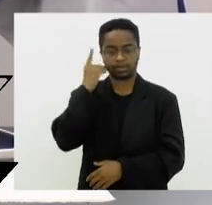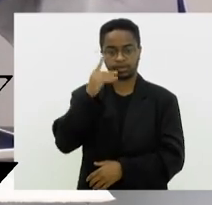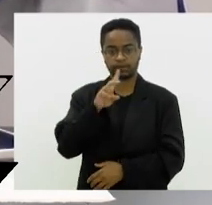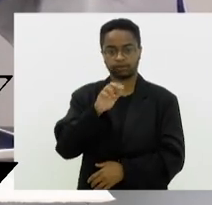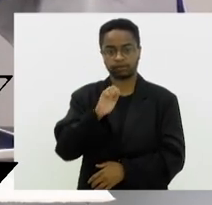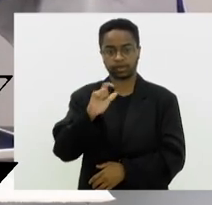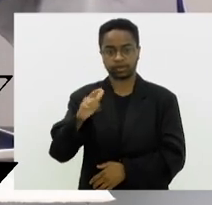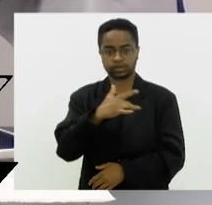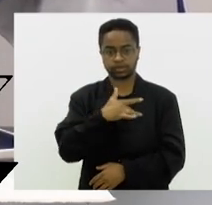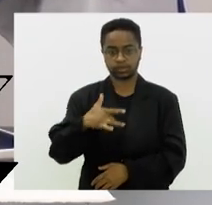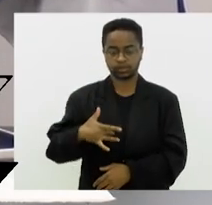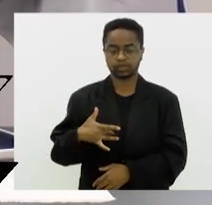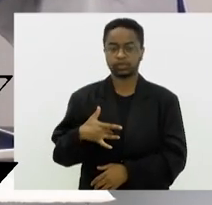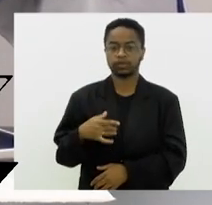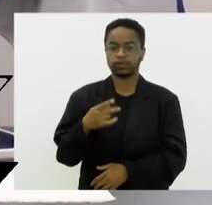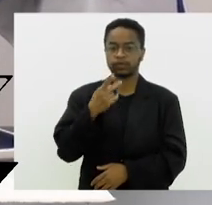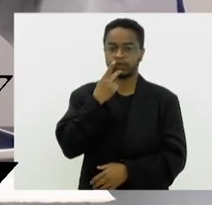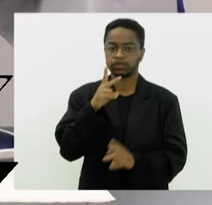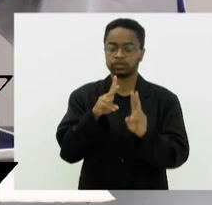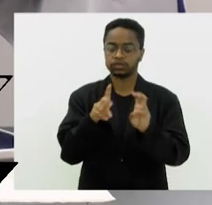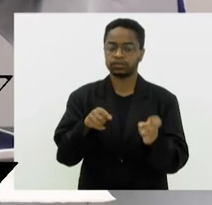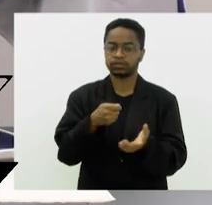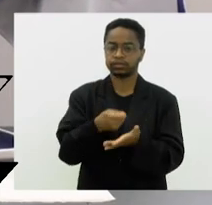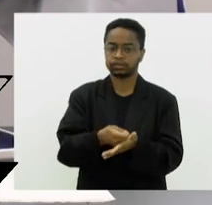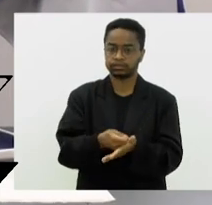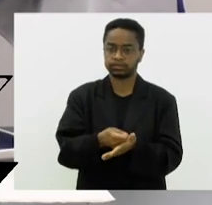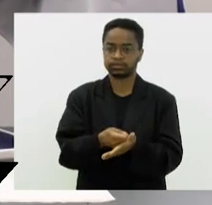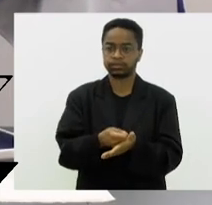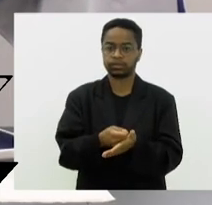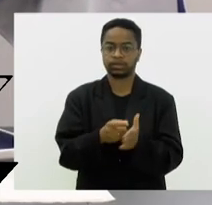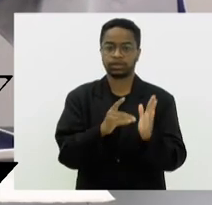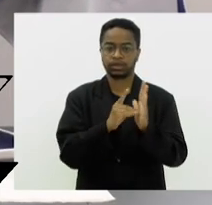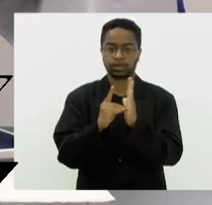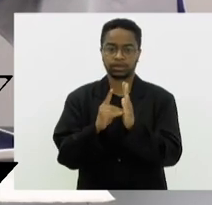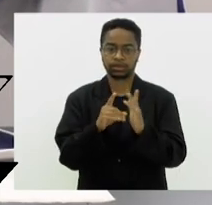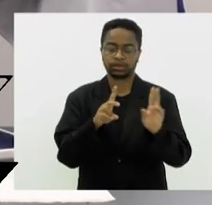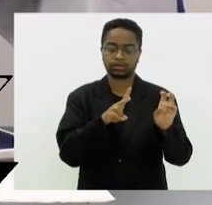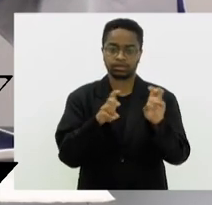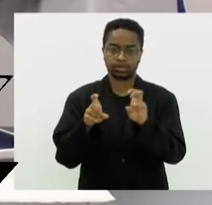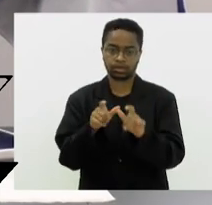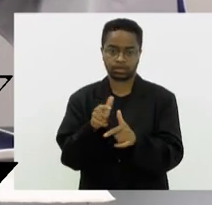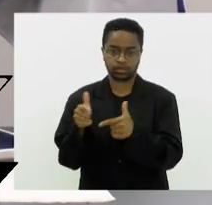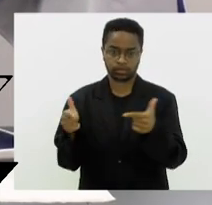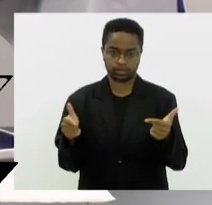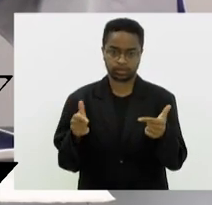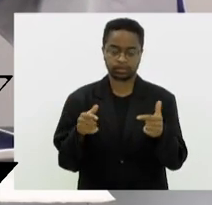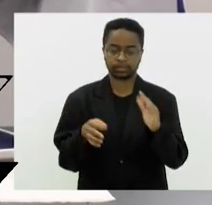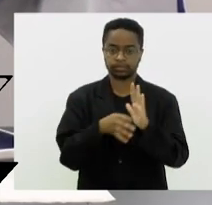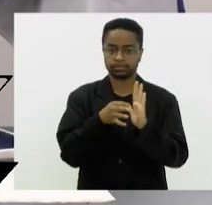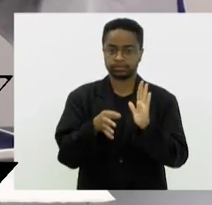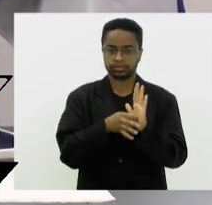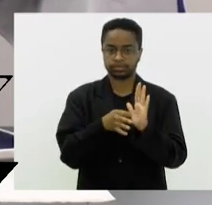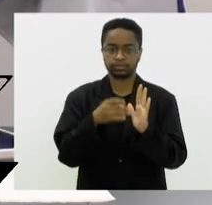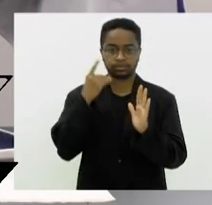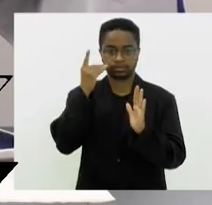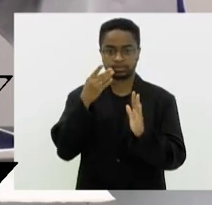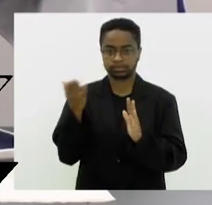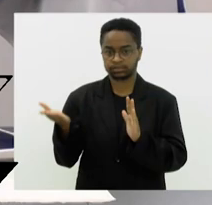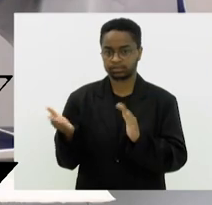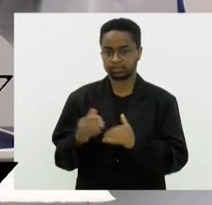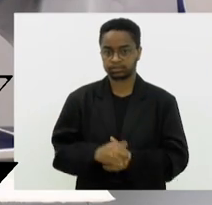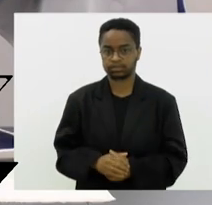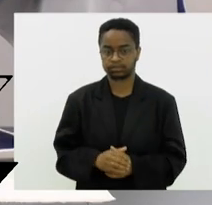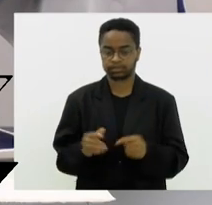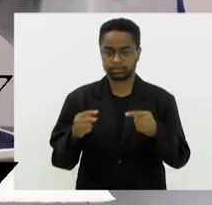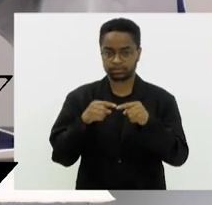que dispõe sobre as formas de pagamento pelos serviços prestados pelo DETRAN e da outras providências. Para aparecer, deputado Delaroli.